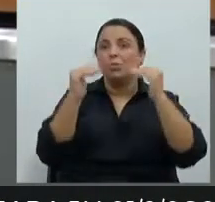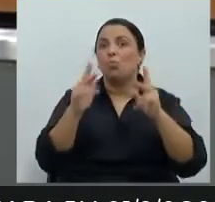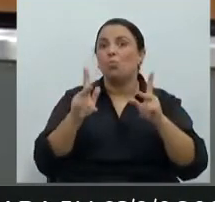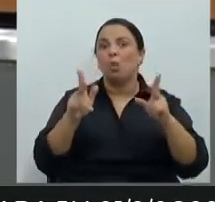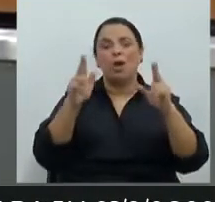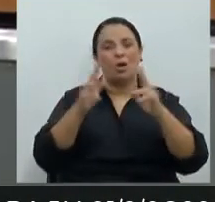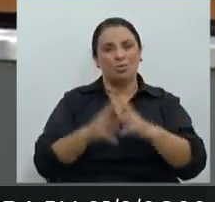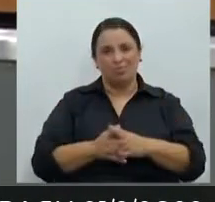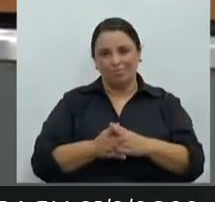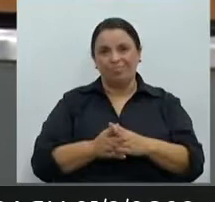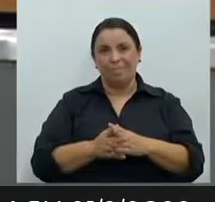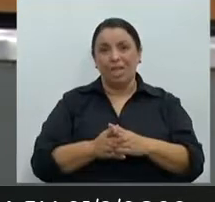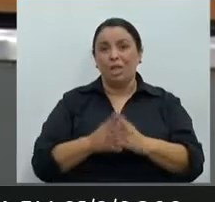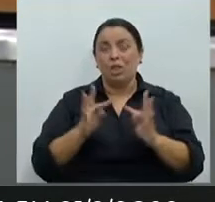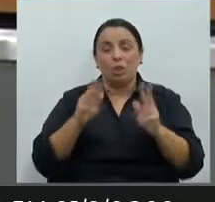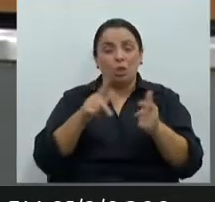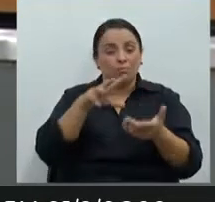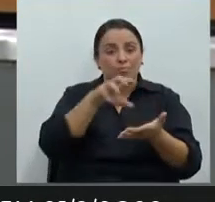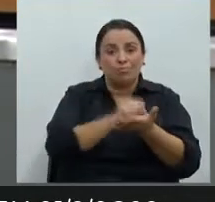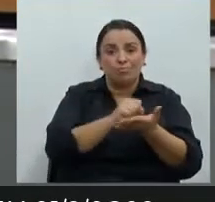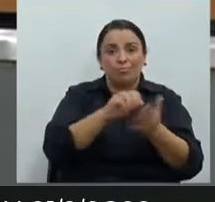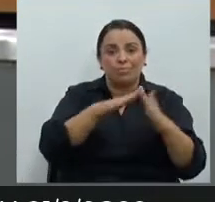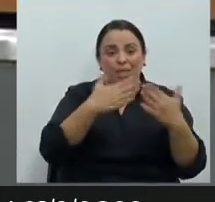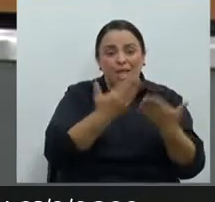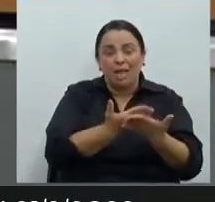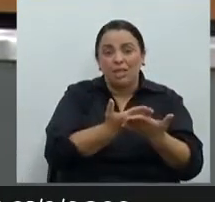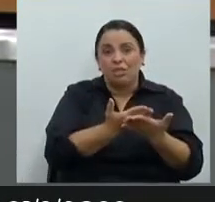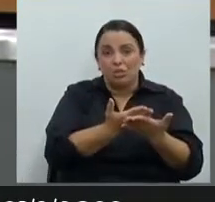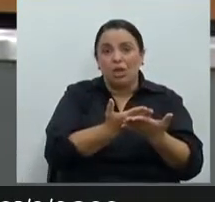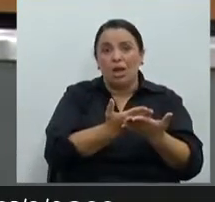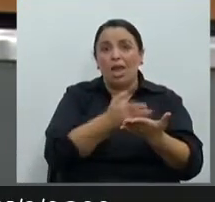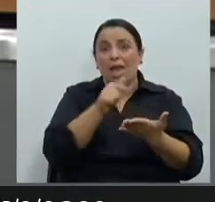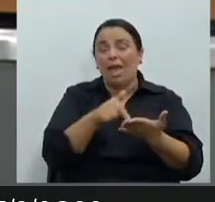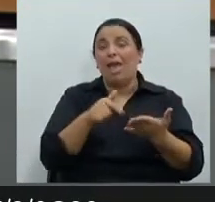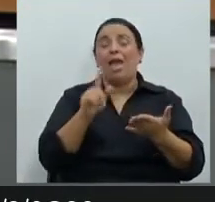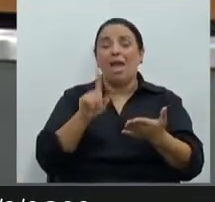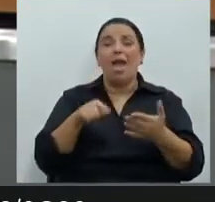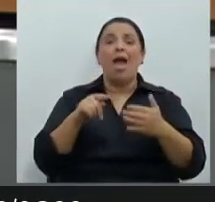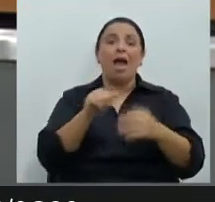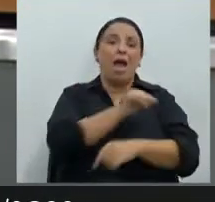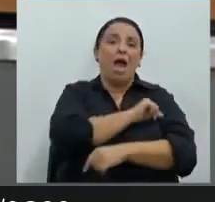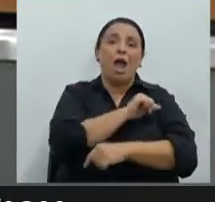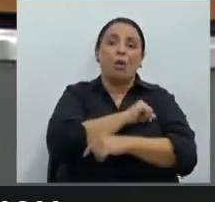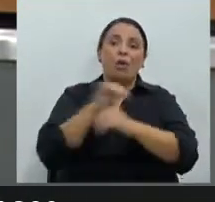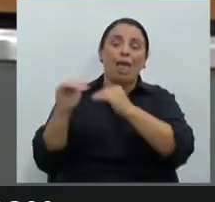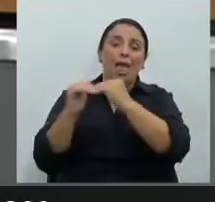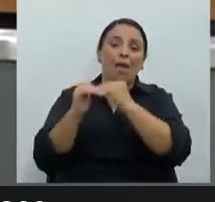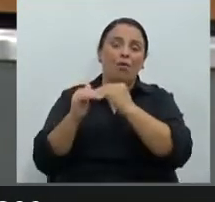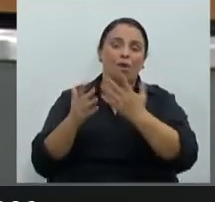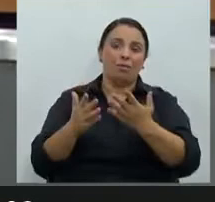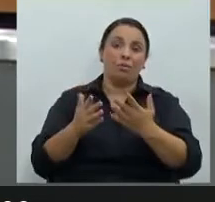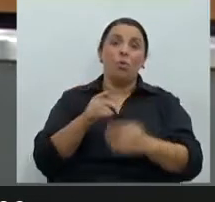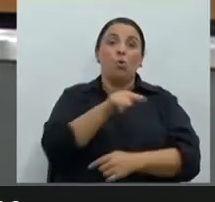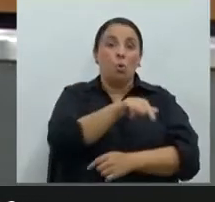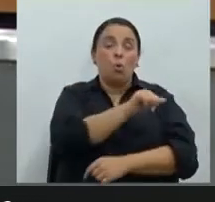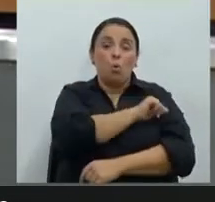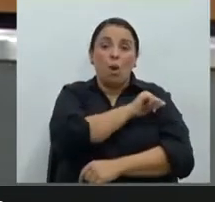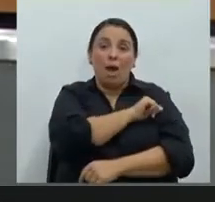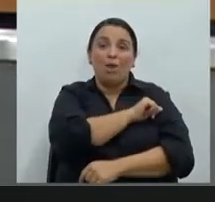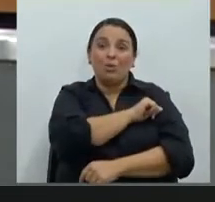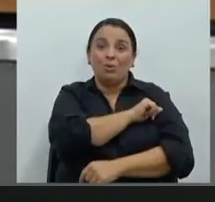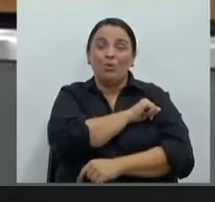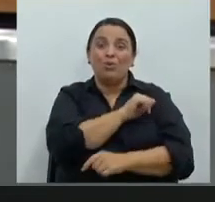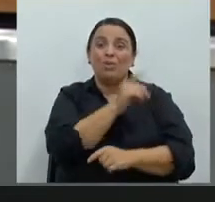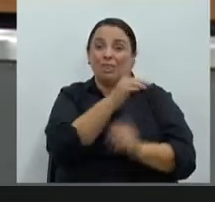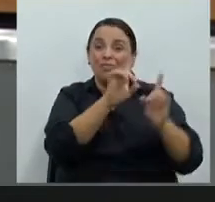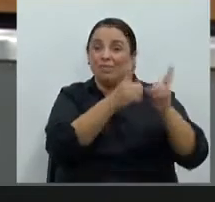ele está na escola e ele é designado como um aluno regular. O aluno com deficiência tem que ser considerado como